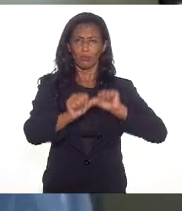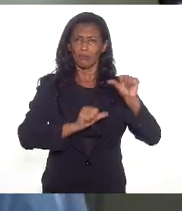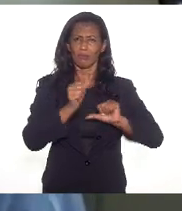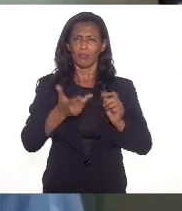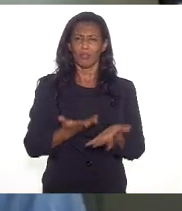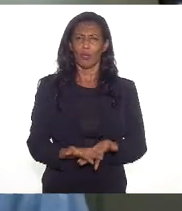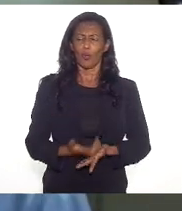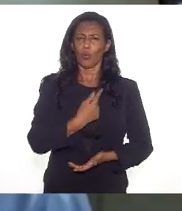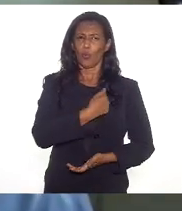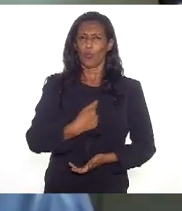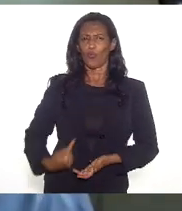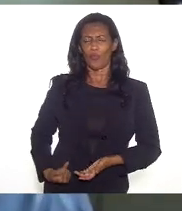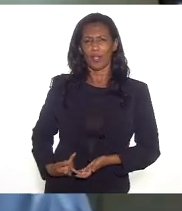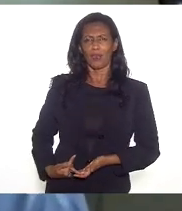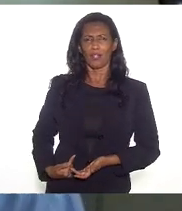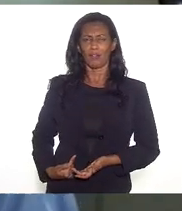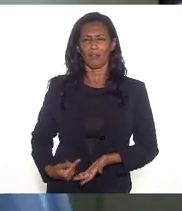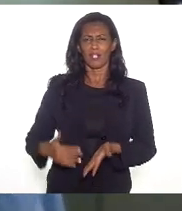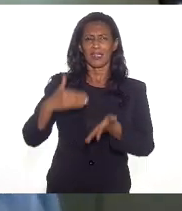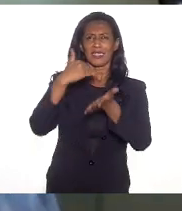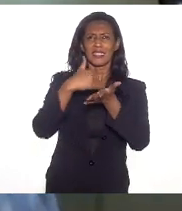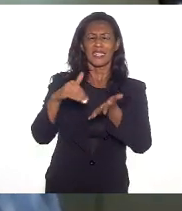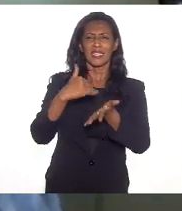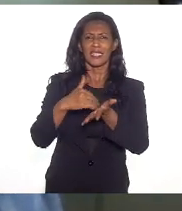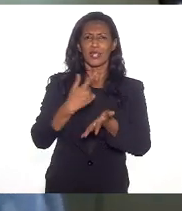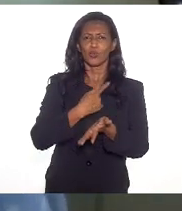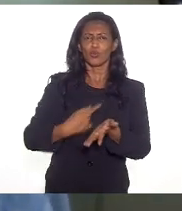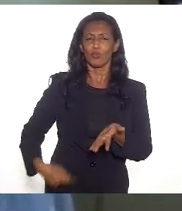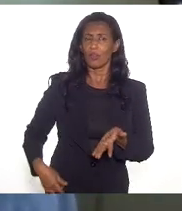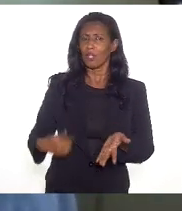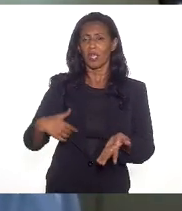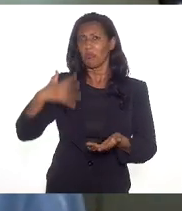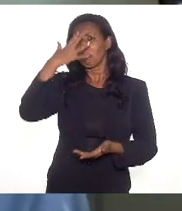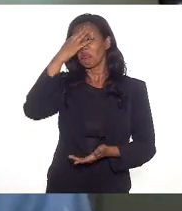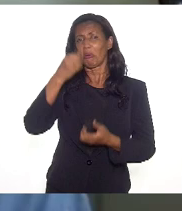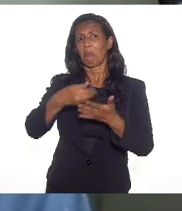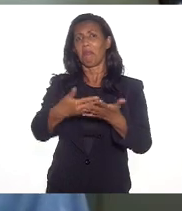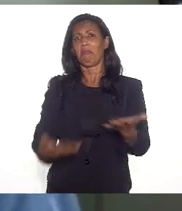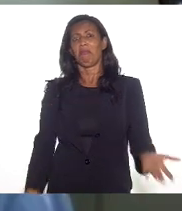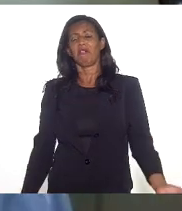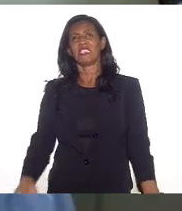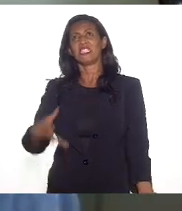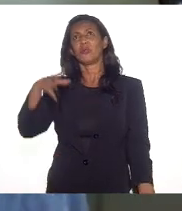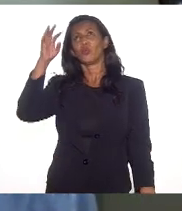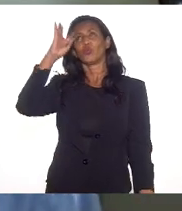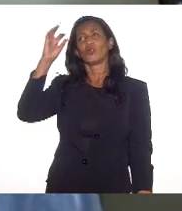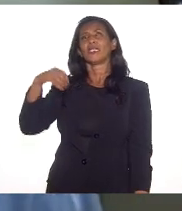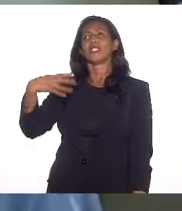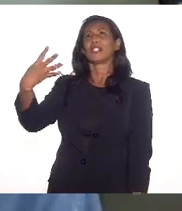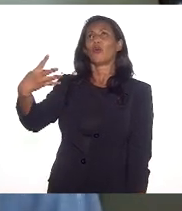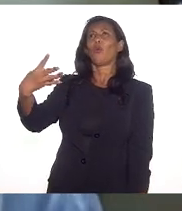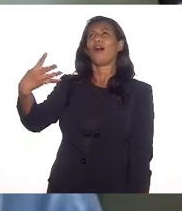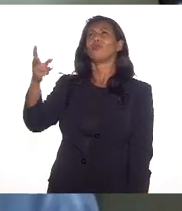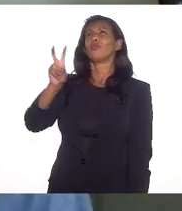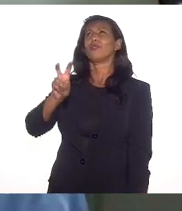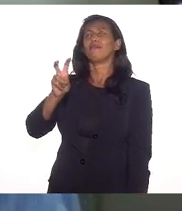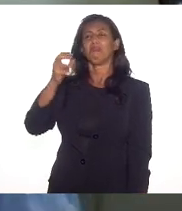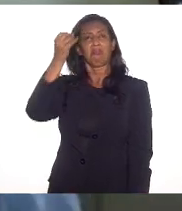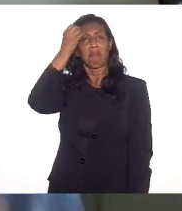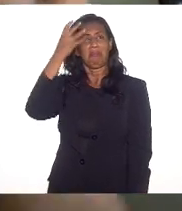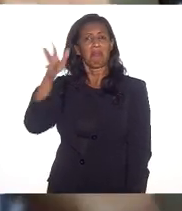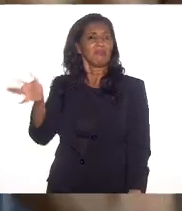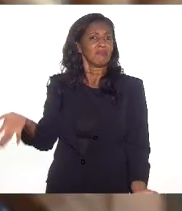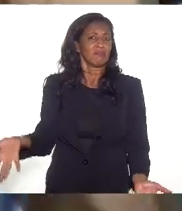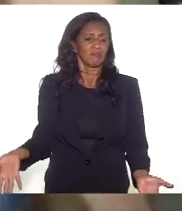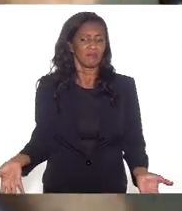De governo, secretário de governo, eu já perdi a conta. Eu não sei se é quarto ou quinto, né? Porque eu estou